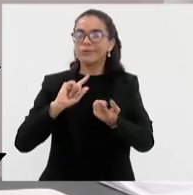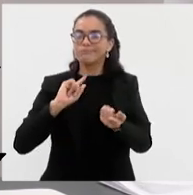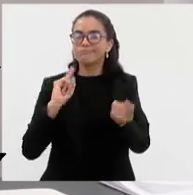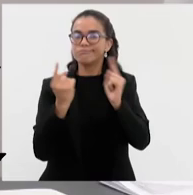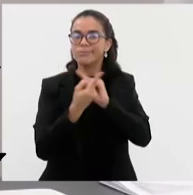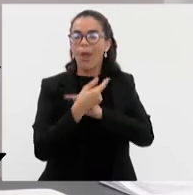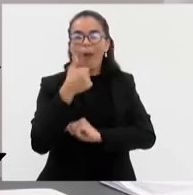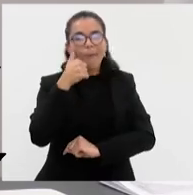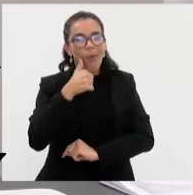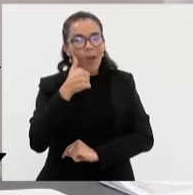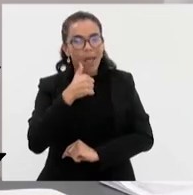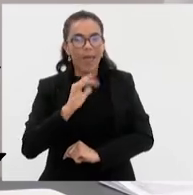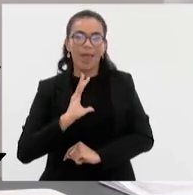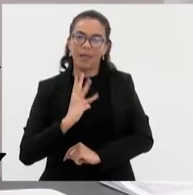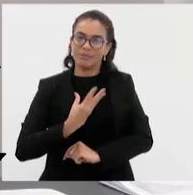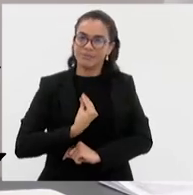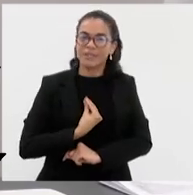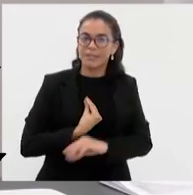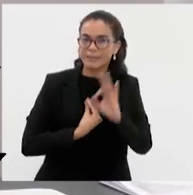uma mulher trans,